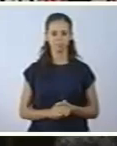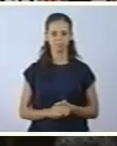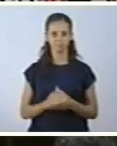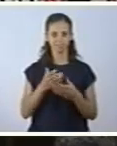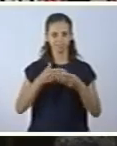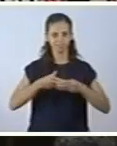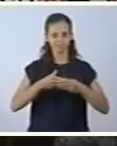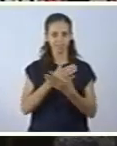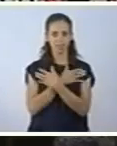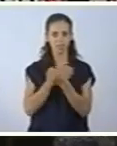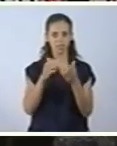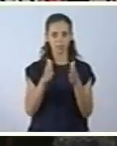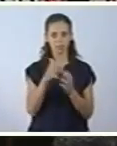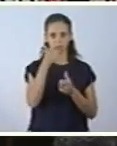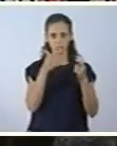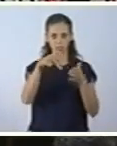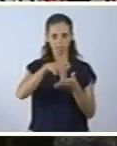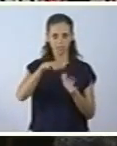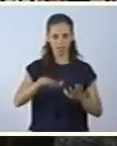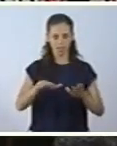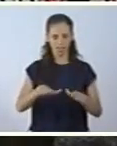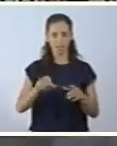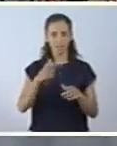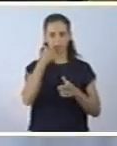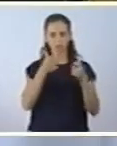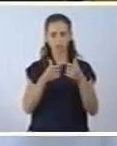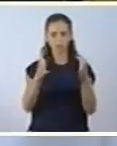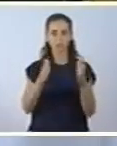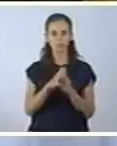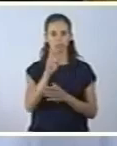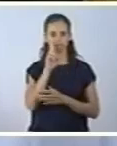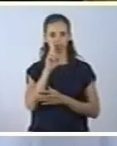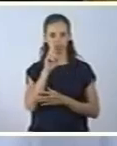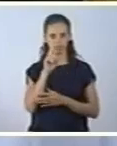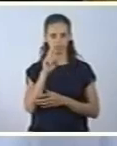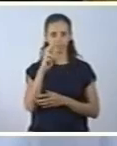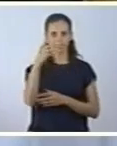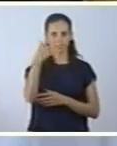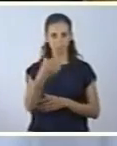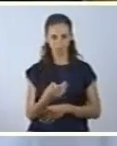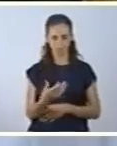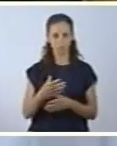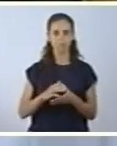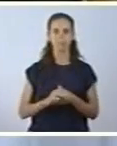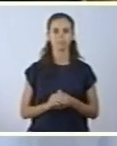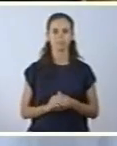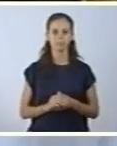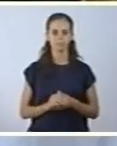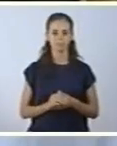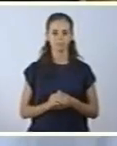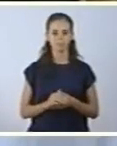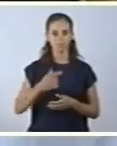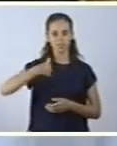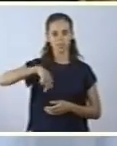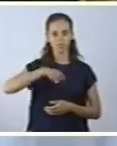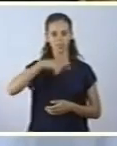Uma saudação amiga a todos vós aqui presentes e a todos quanto nos acompanham pela RTP. E